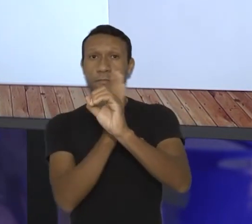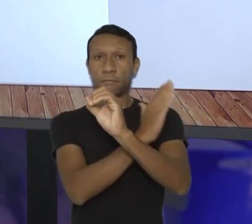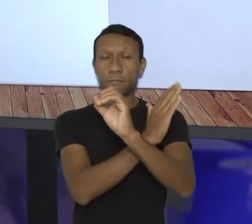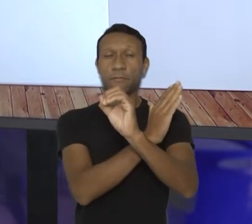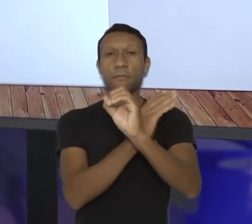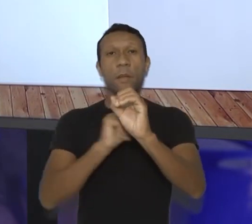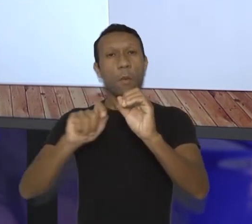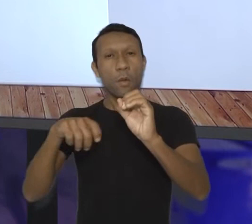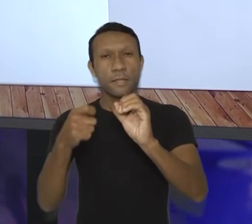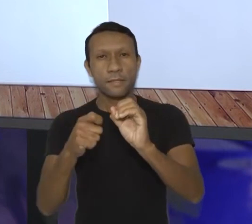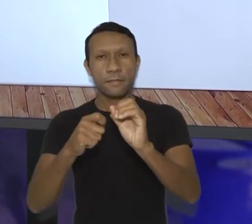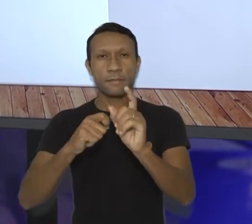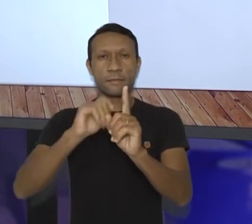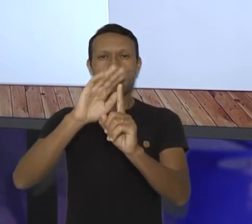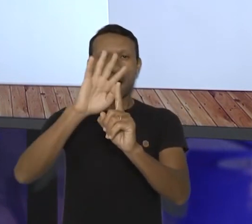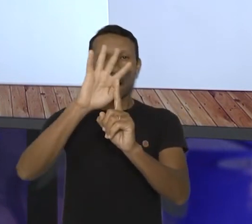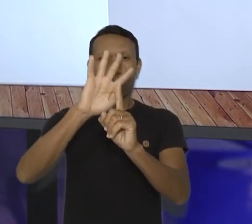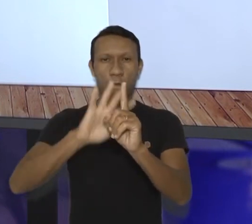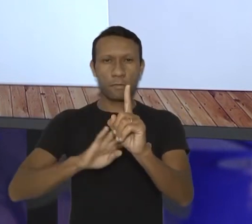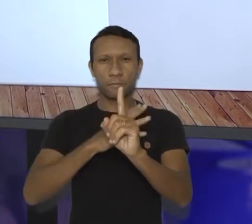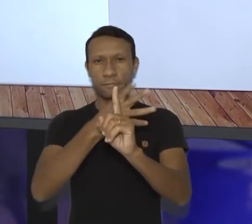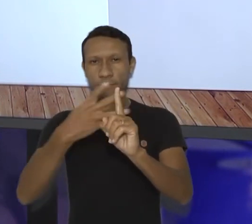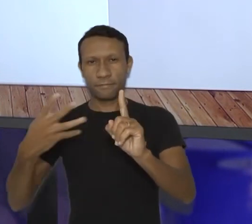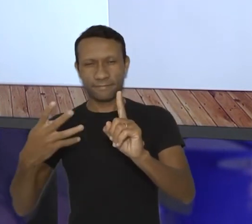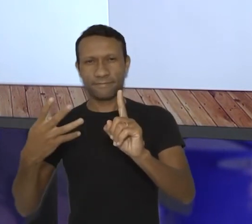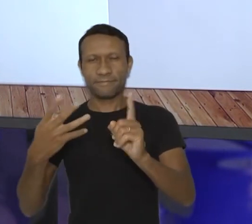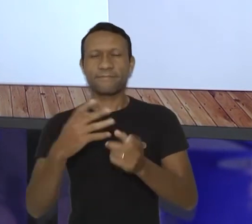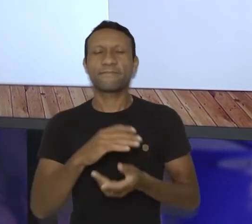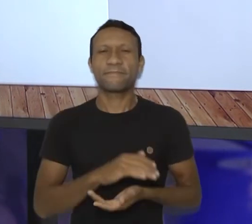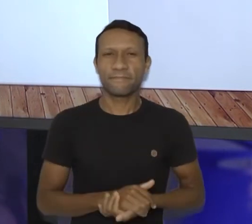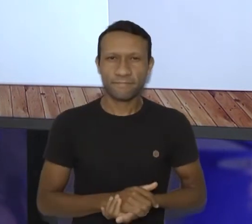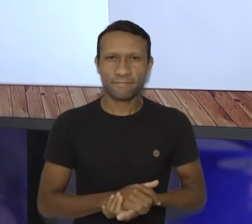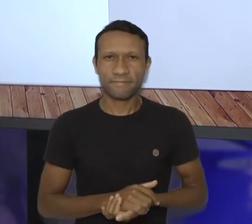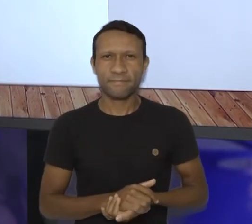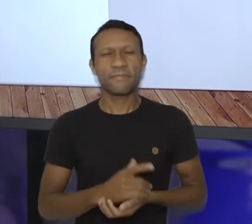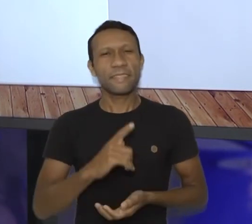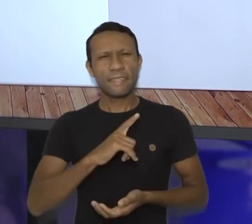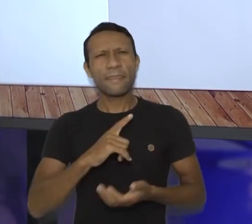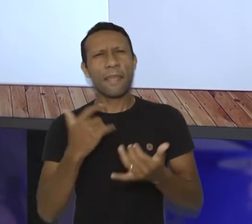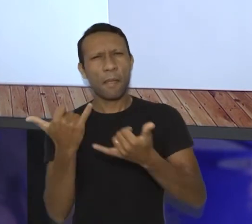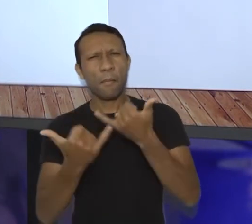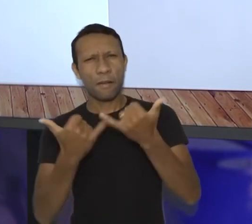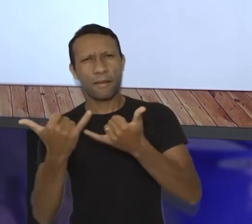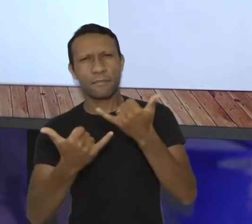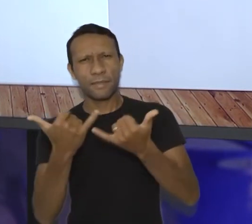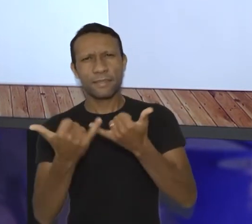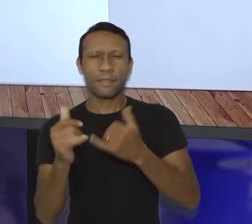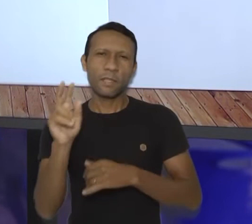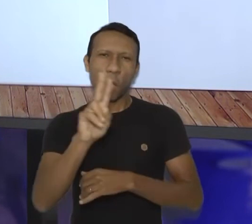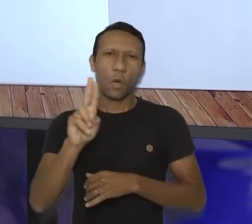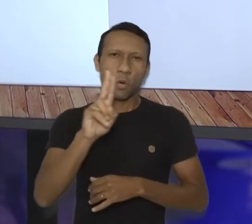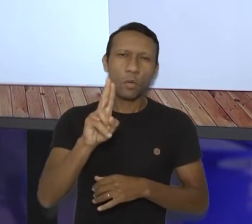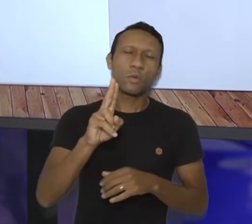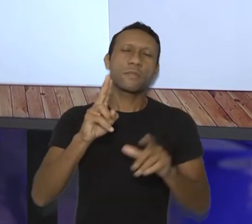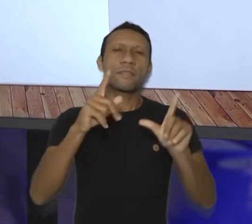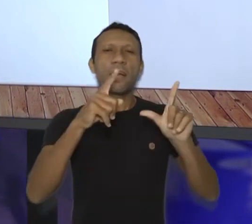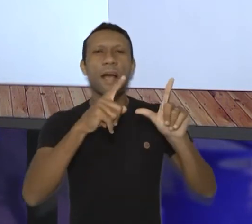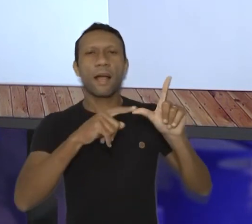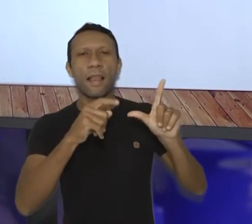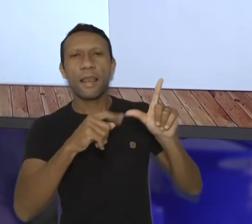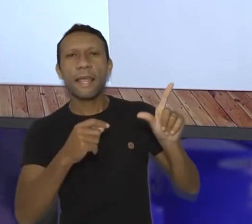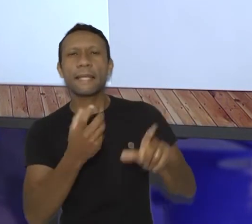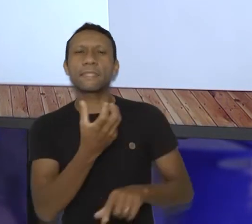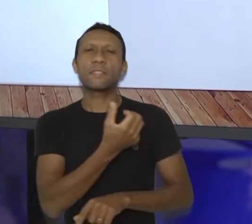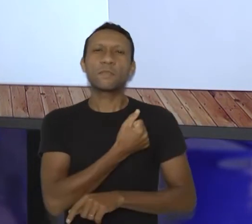Y. Isso lembra um jogo muito legal chamado Batalha Naval, não é? Onde a gente usa números e letras para localizar